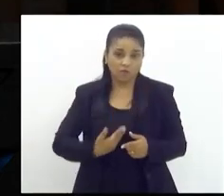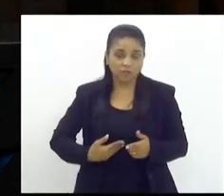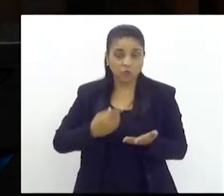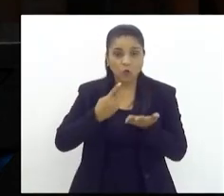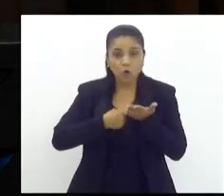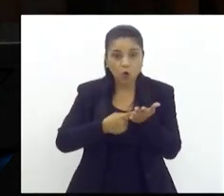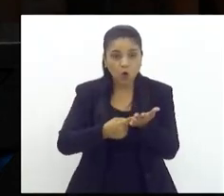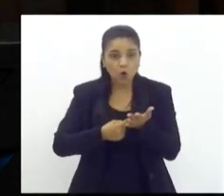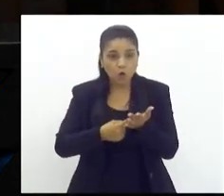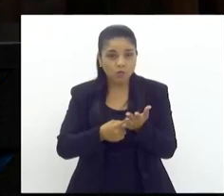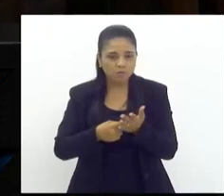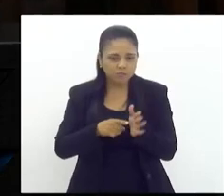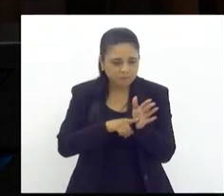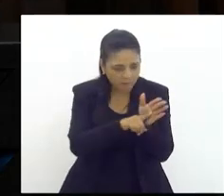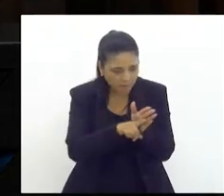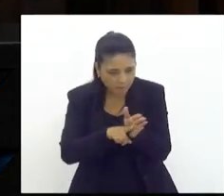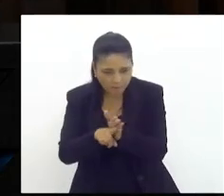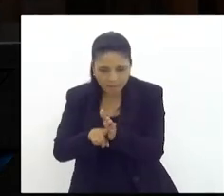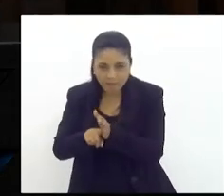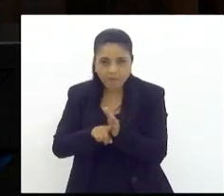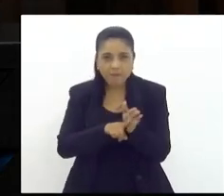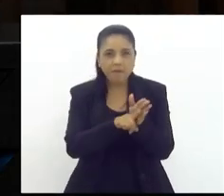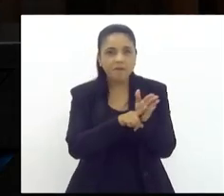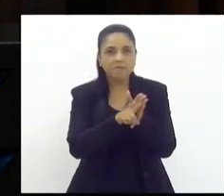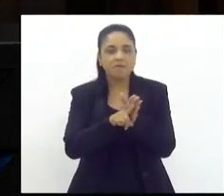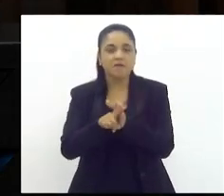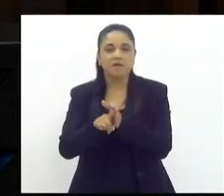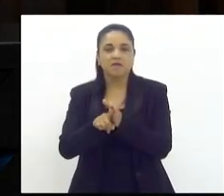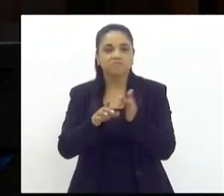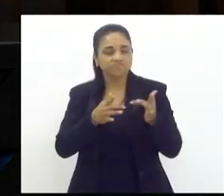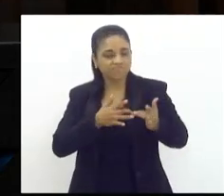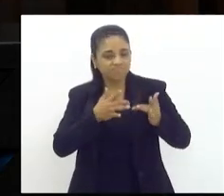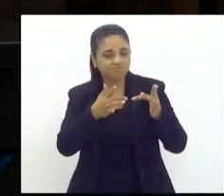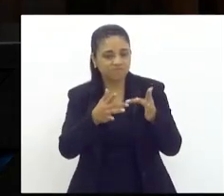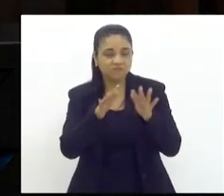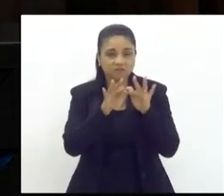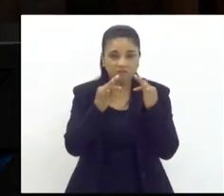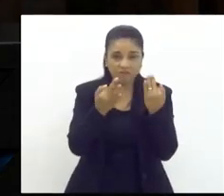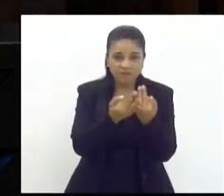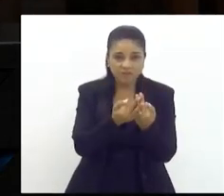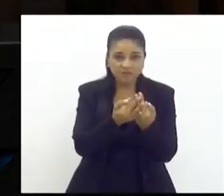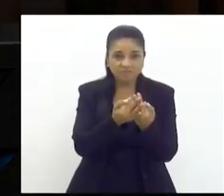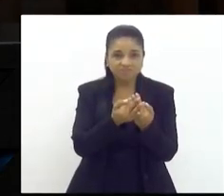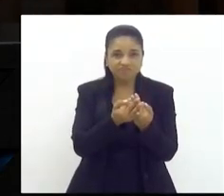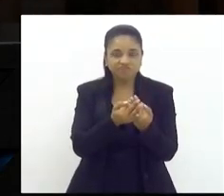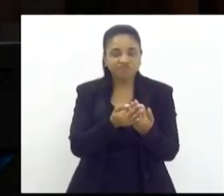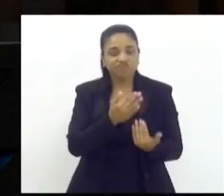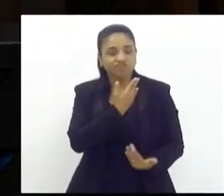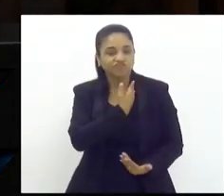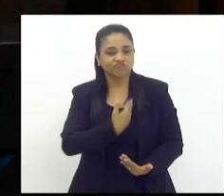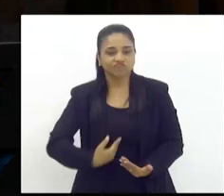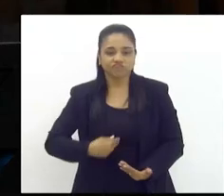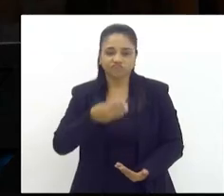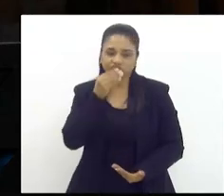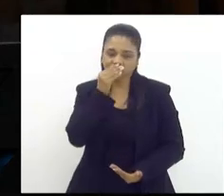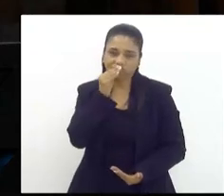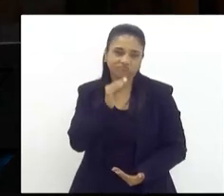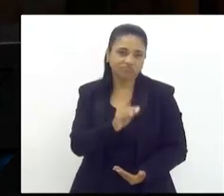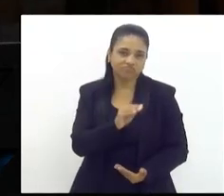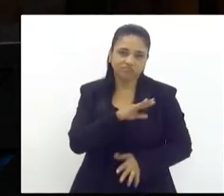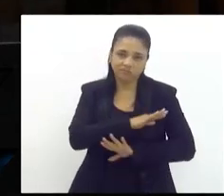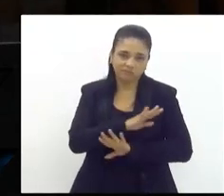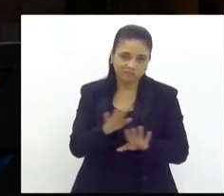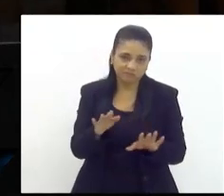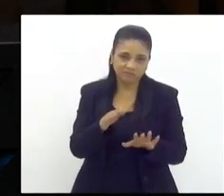comprometendo com a investigação interna se solidarizando com essas famílias ele não dá uma palavra